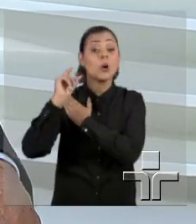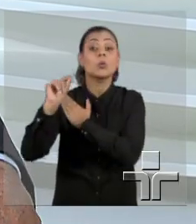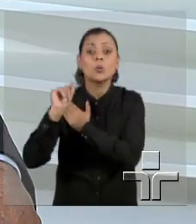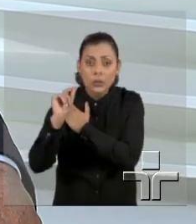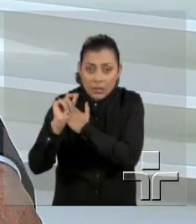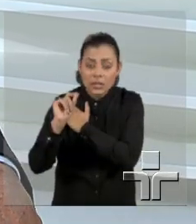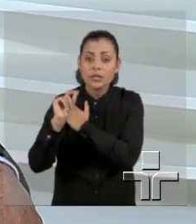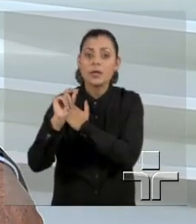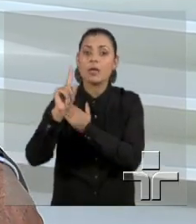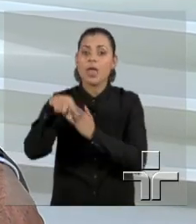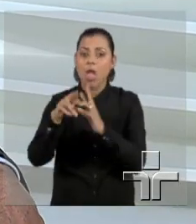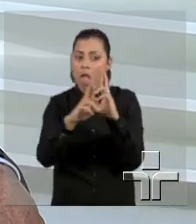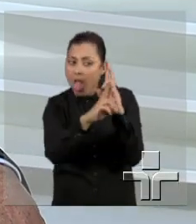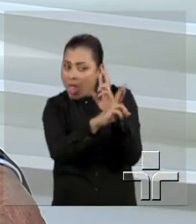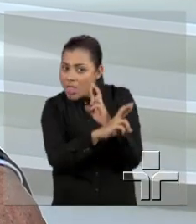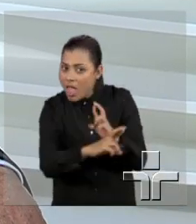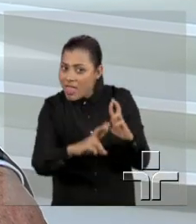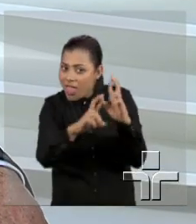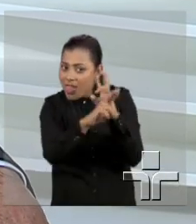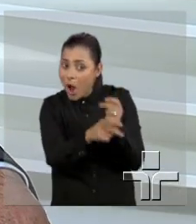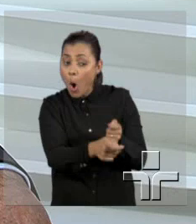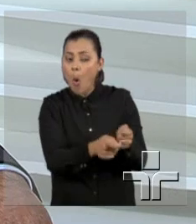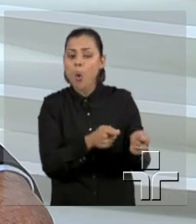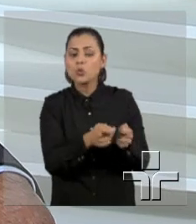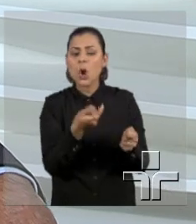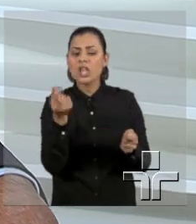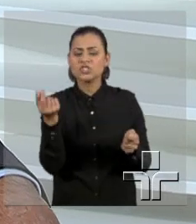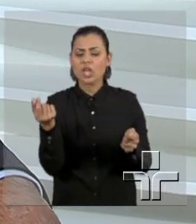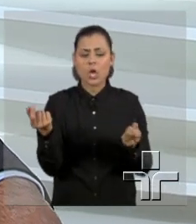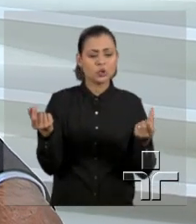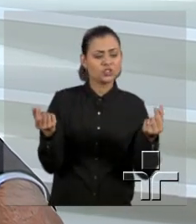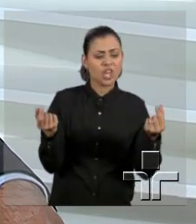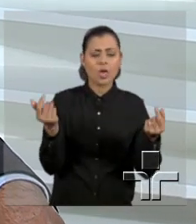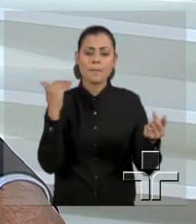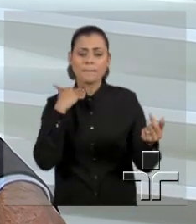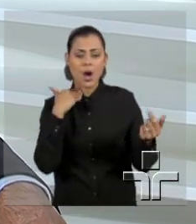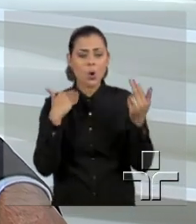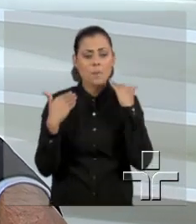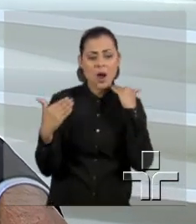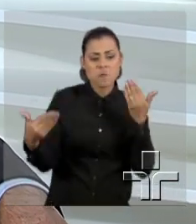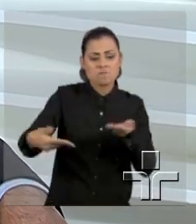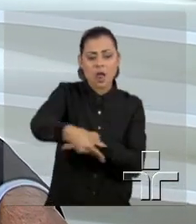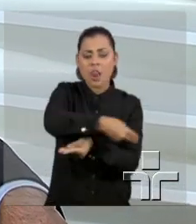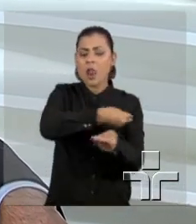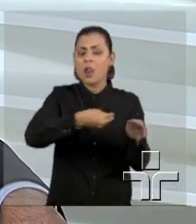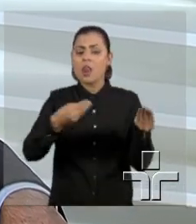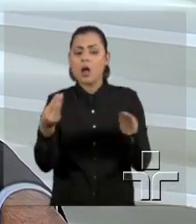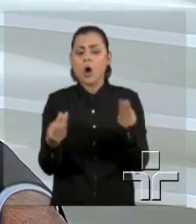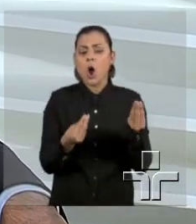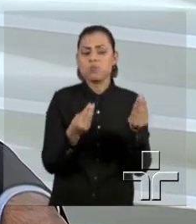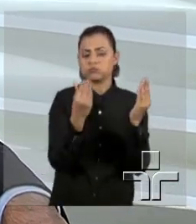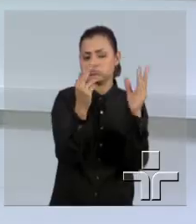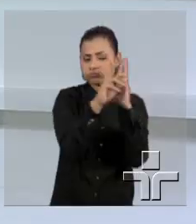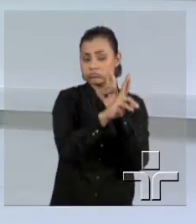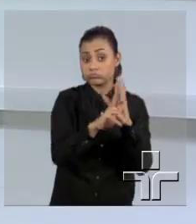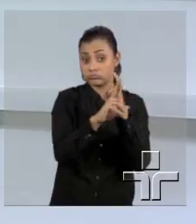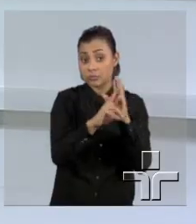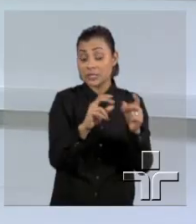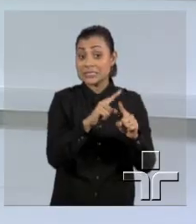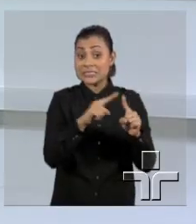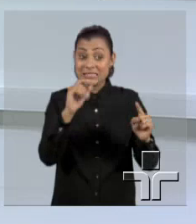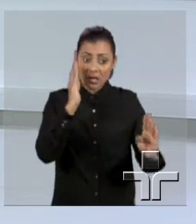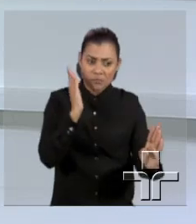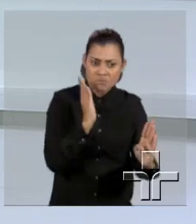de fiscalização, controle de movimentações atípicas e remeter, caso ele